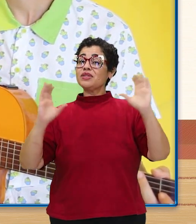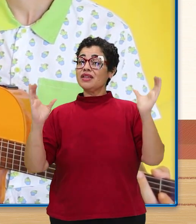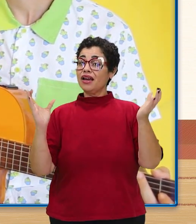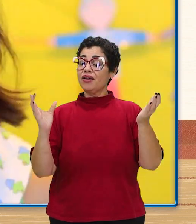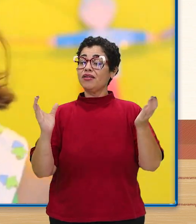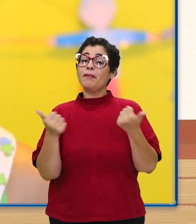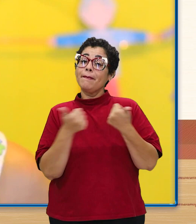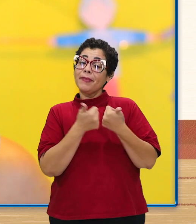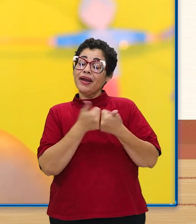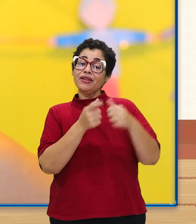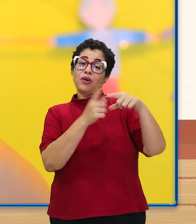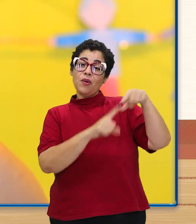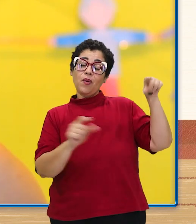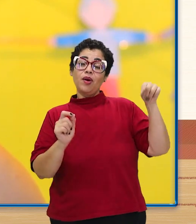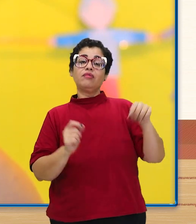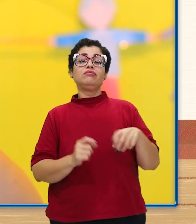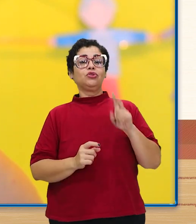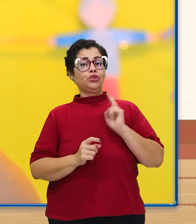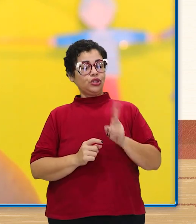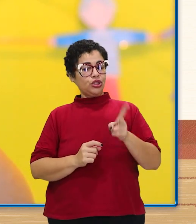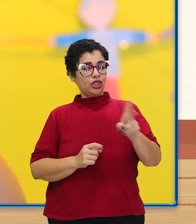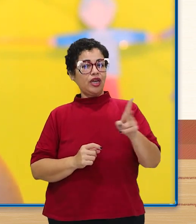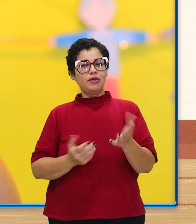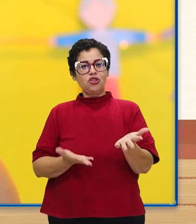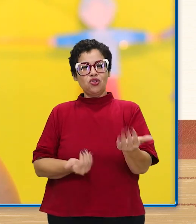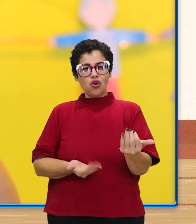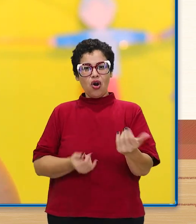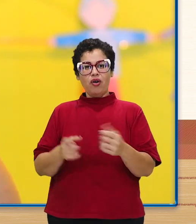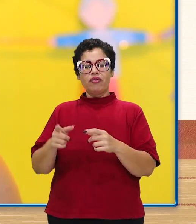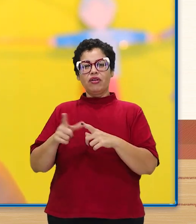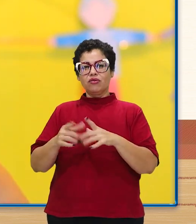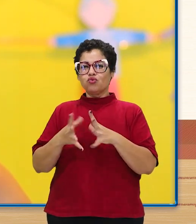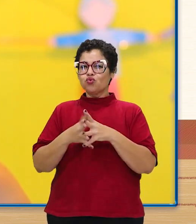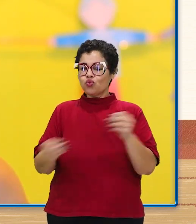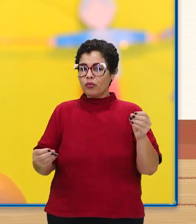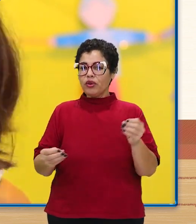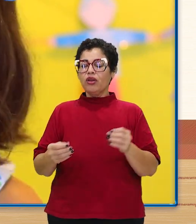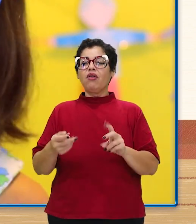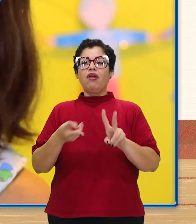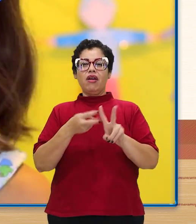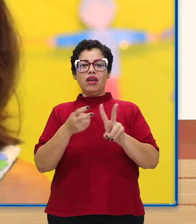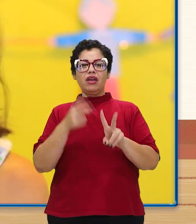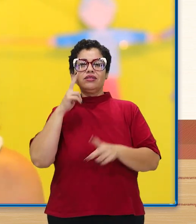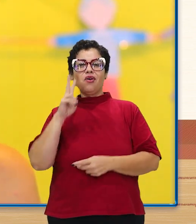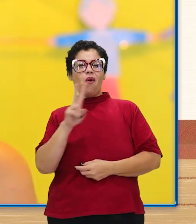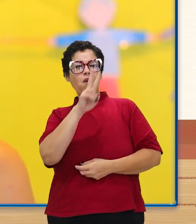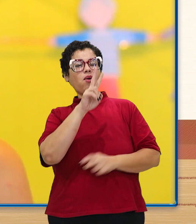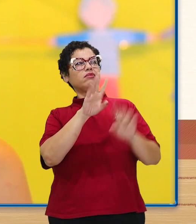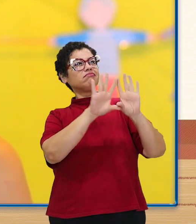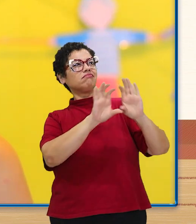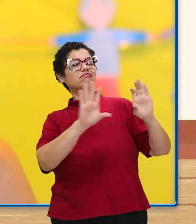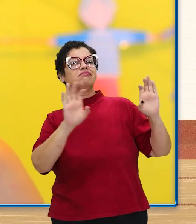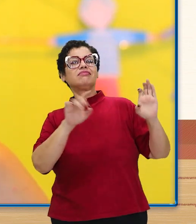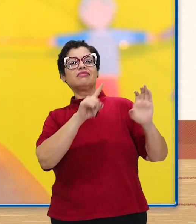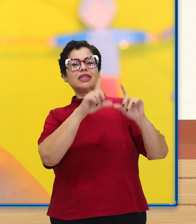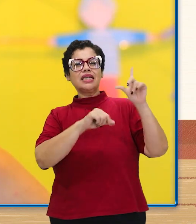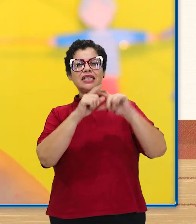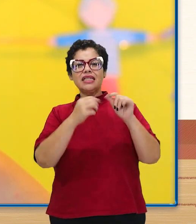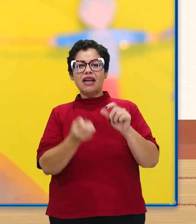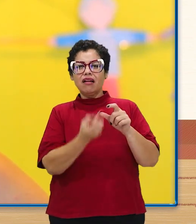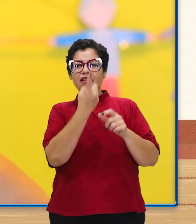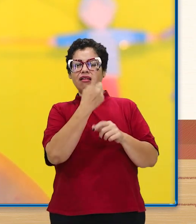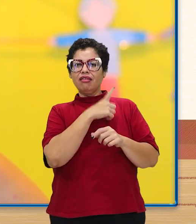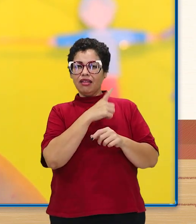seu lado. Assim, sempre que alguma jovem desaparecia da tribo, os índios logo olhavam para o céu para ver se alguma